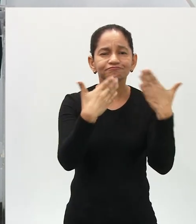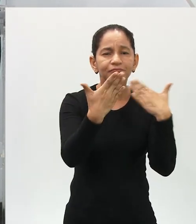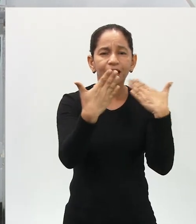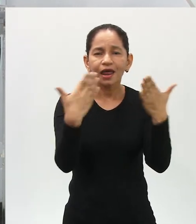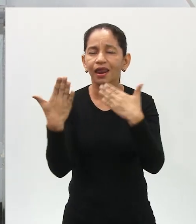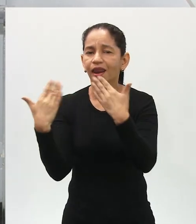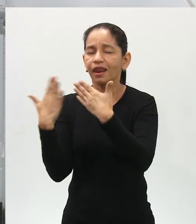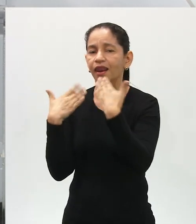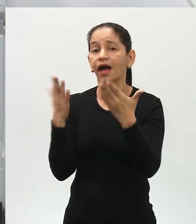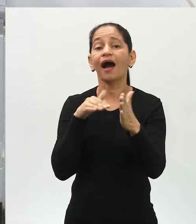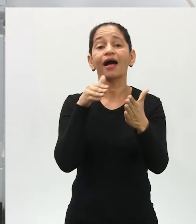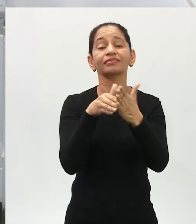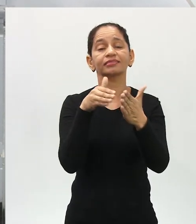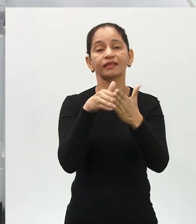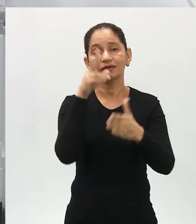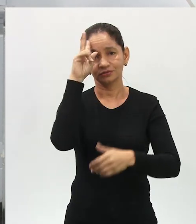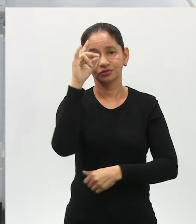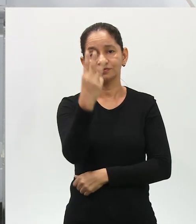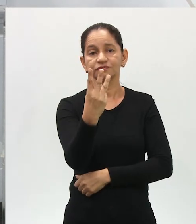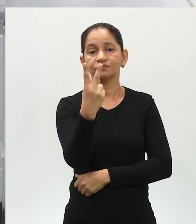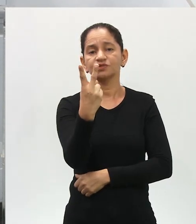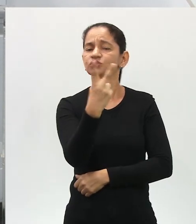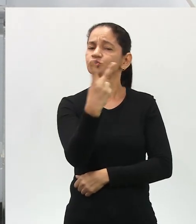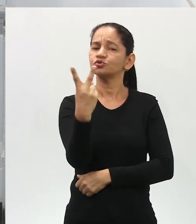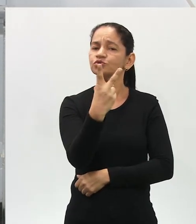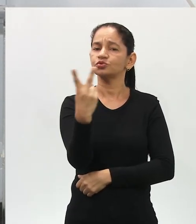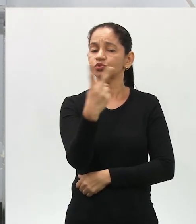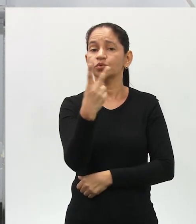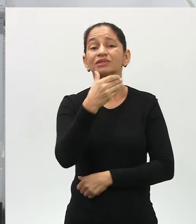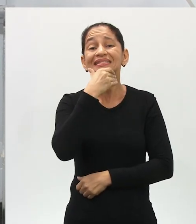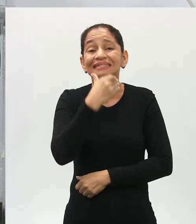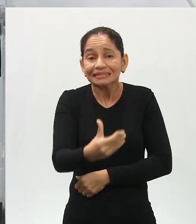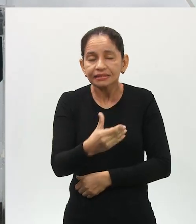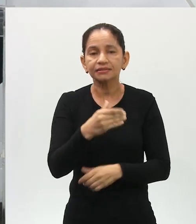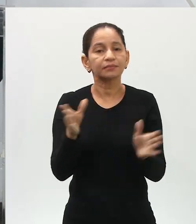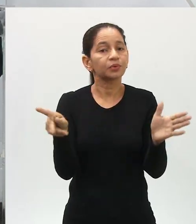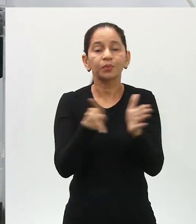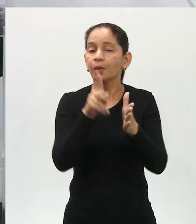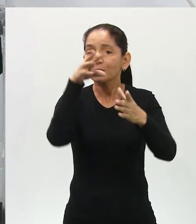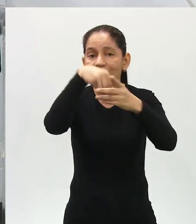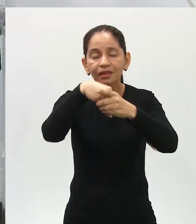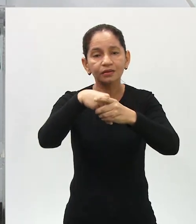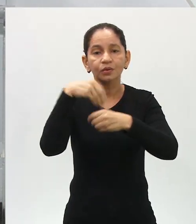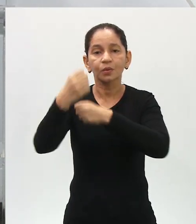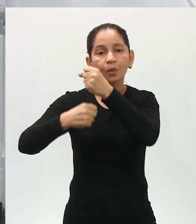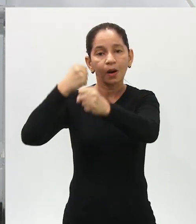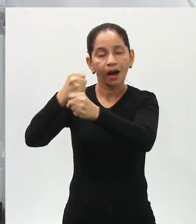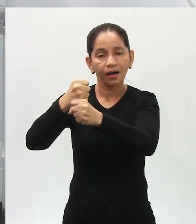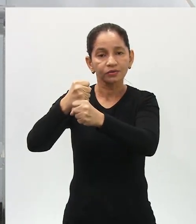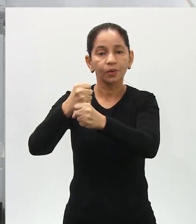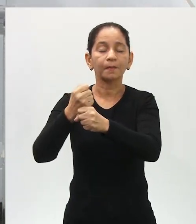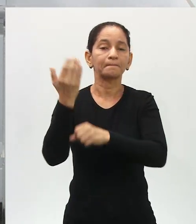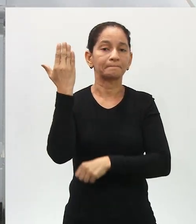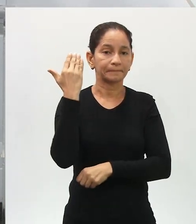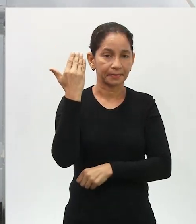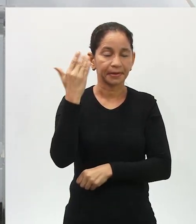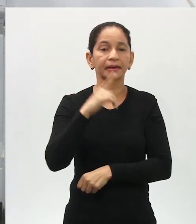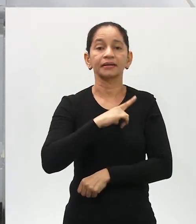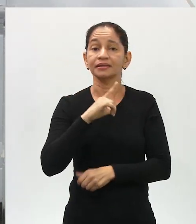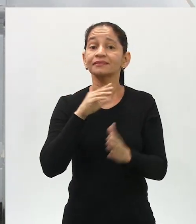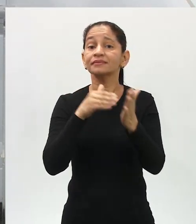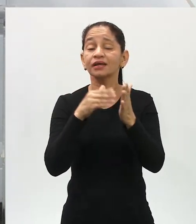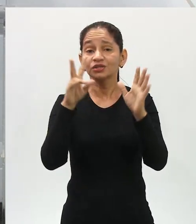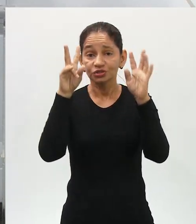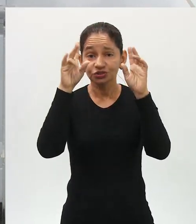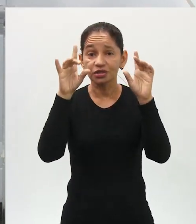julgar até o dia 22 de dezembro. Excepcionalmente, nesse ano, a lei foi aprovada apenas dia 15 de abril,